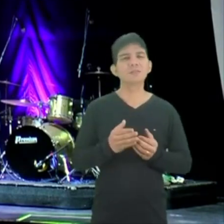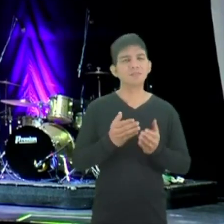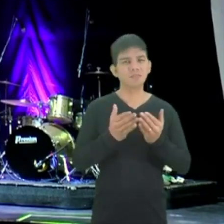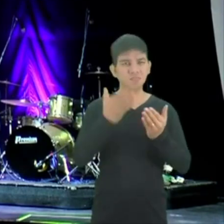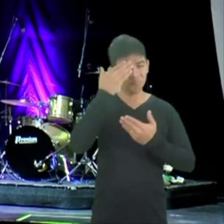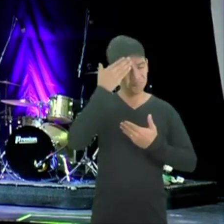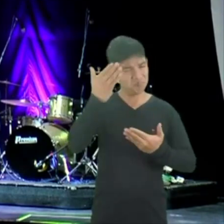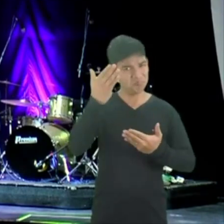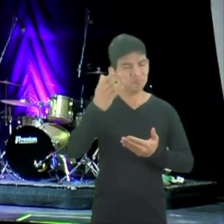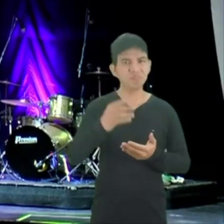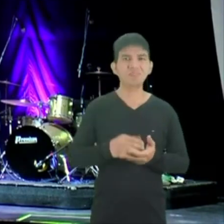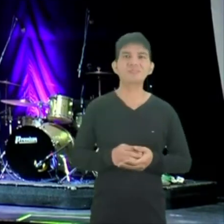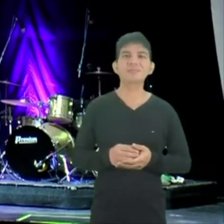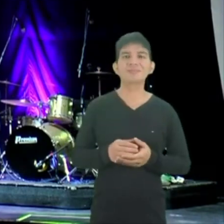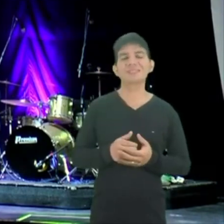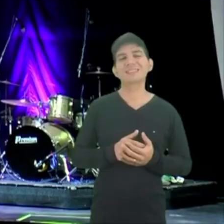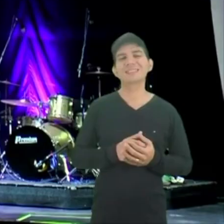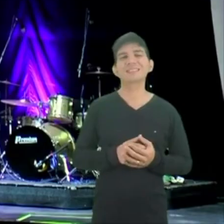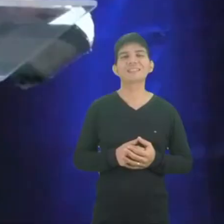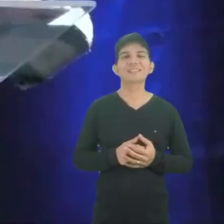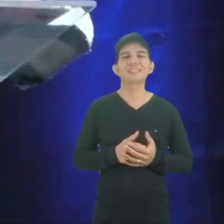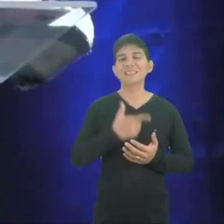Marcos.